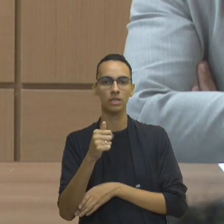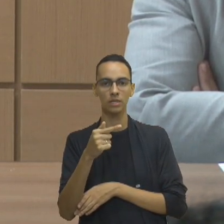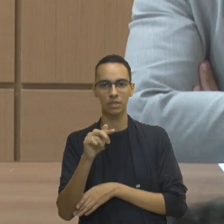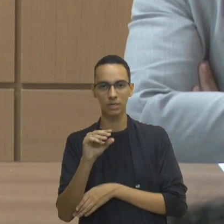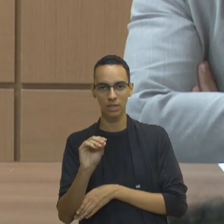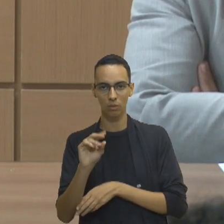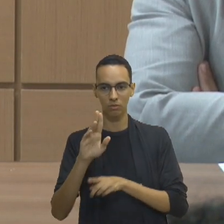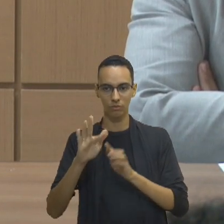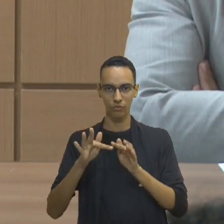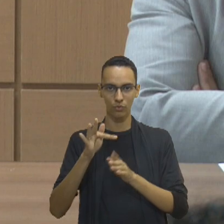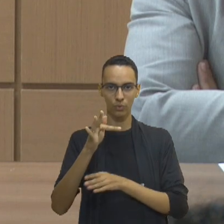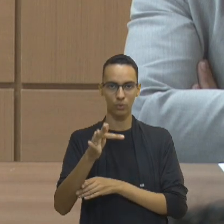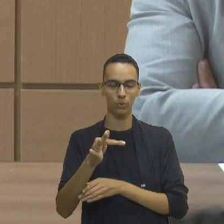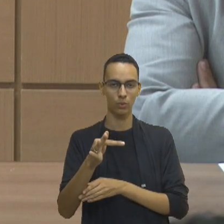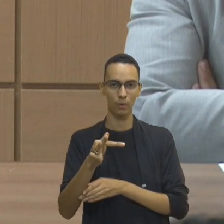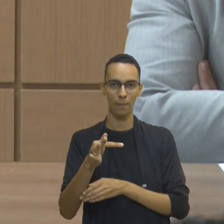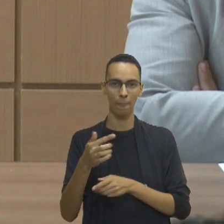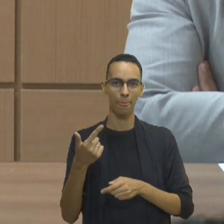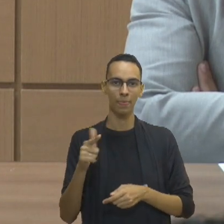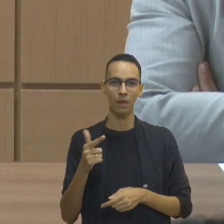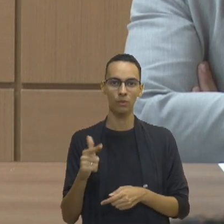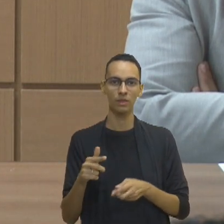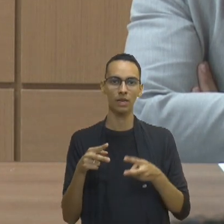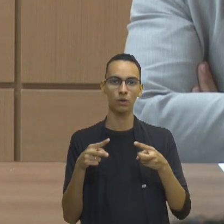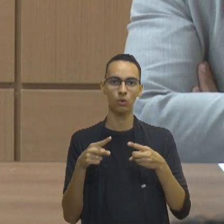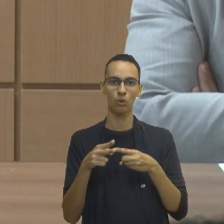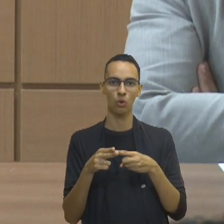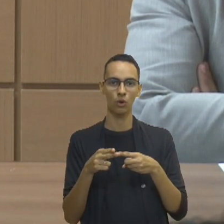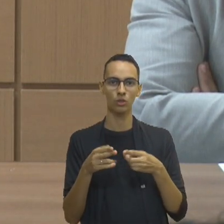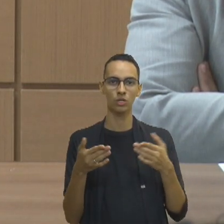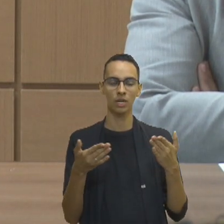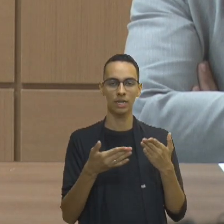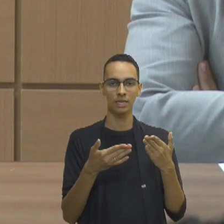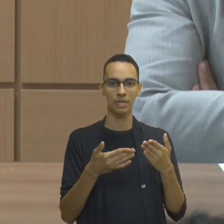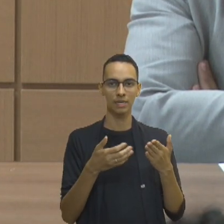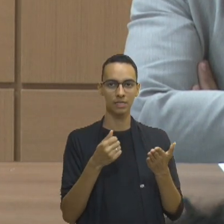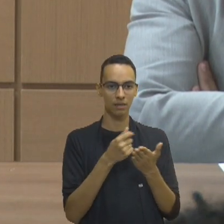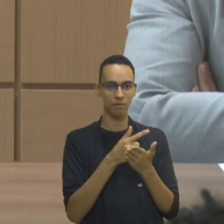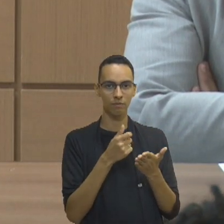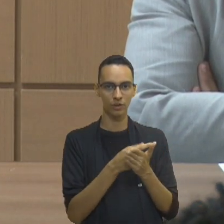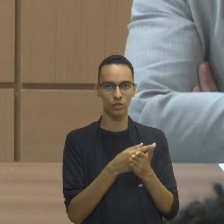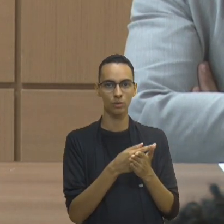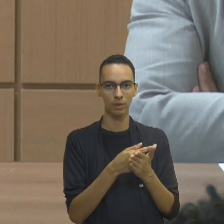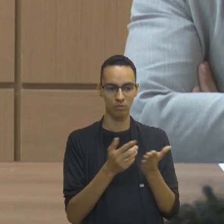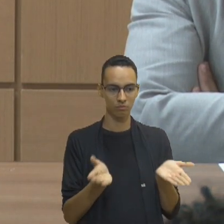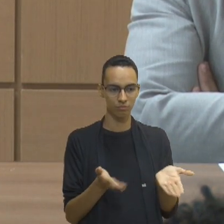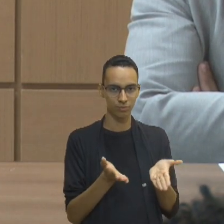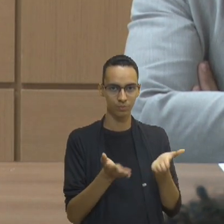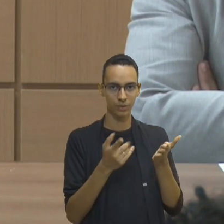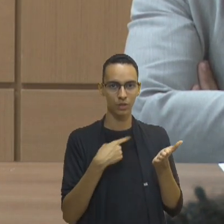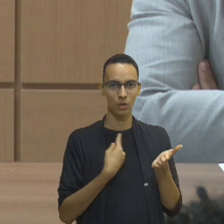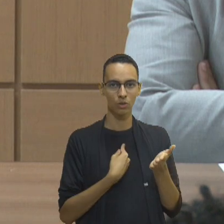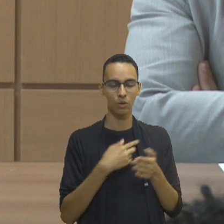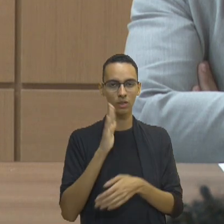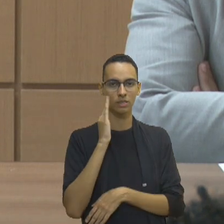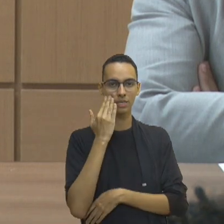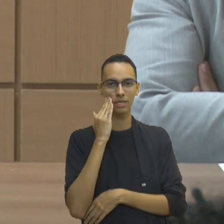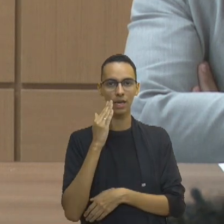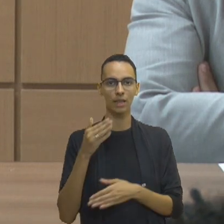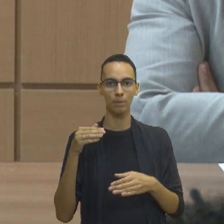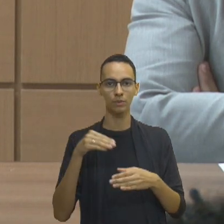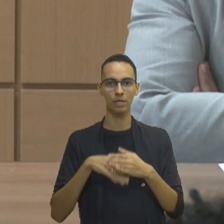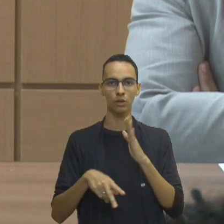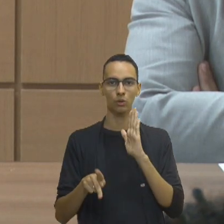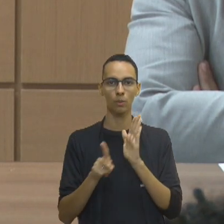de contingenciamento, de que não haverá corte nesses investimentos, porque nós entendemos, dentro do papel social da universidade, de